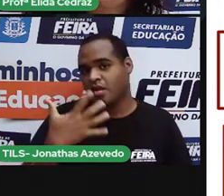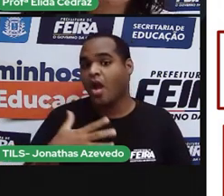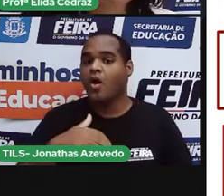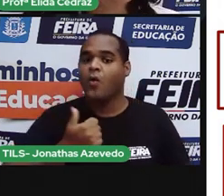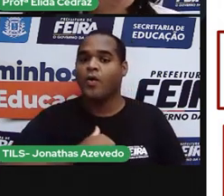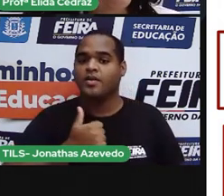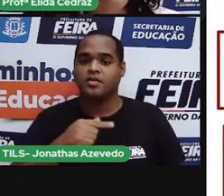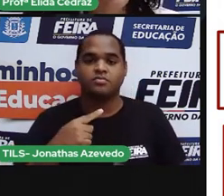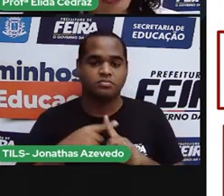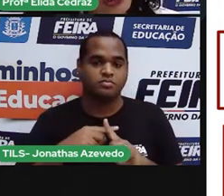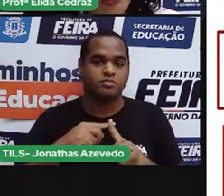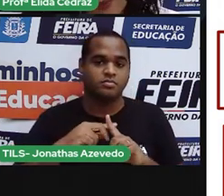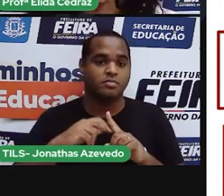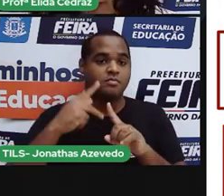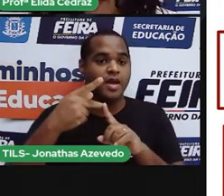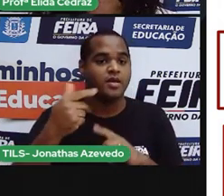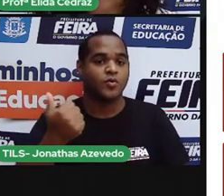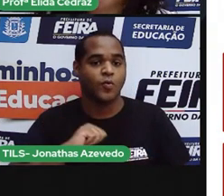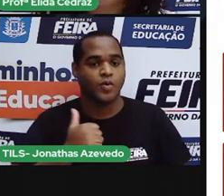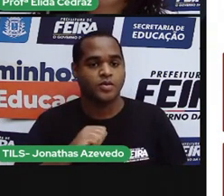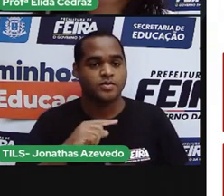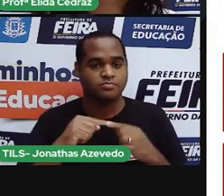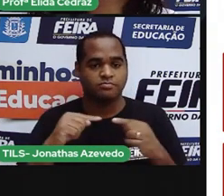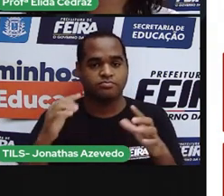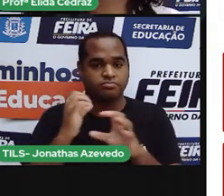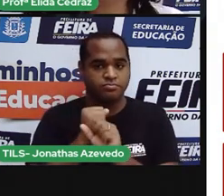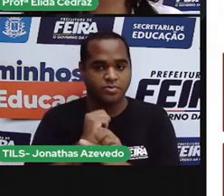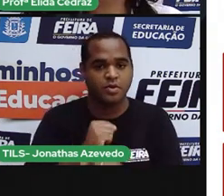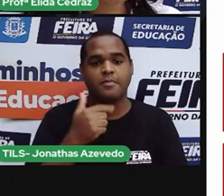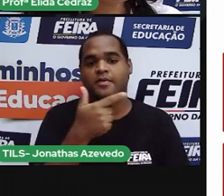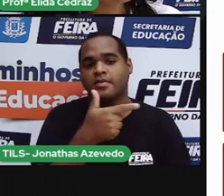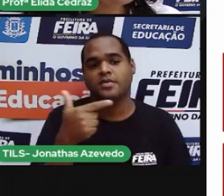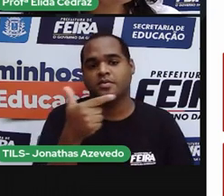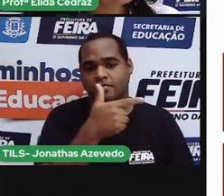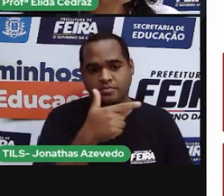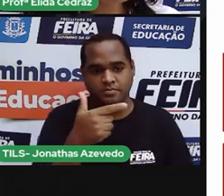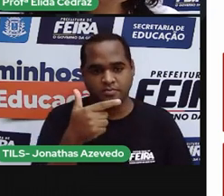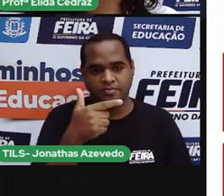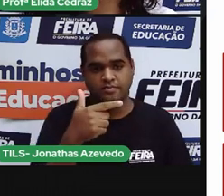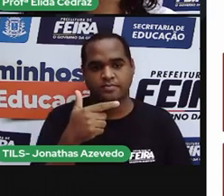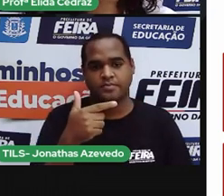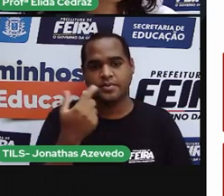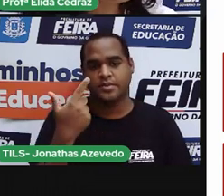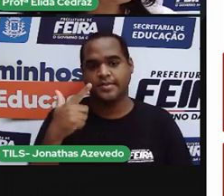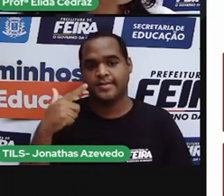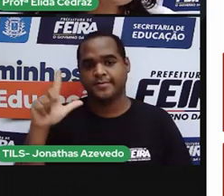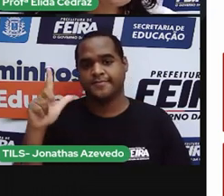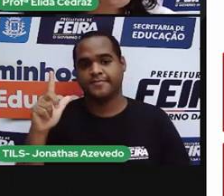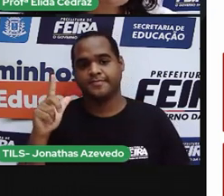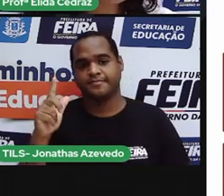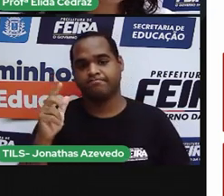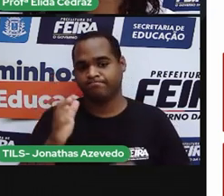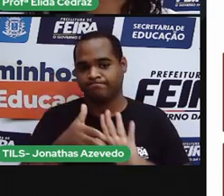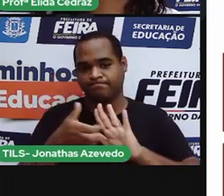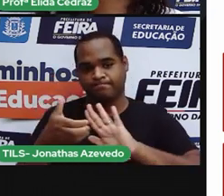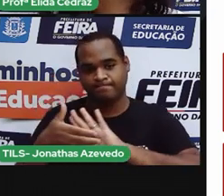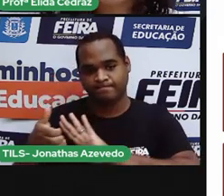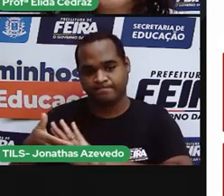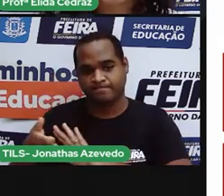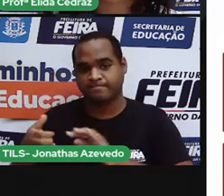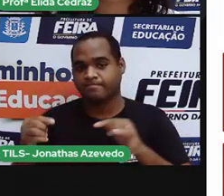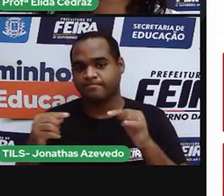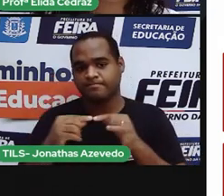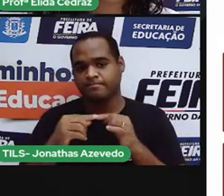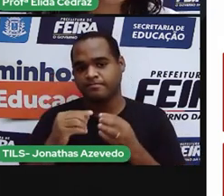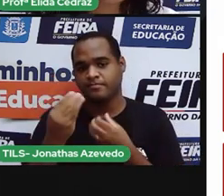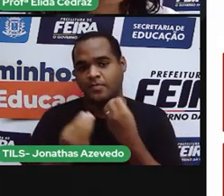11 igual a 22. O outro conceito que nós vimos foi o de retirar.